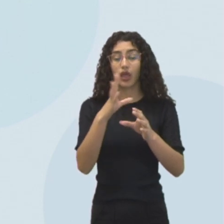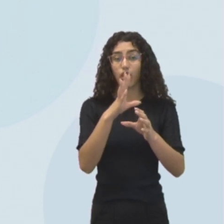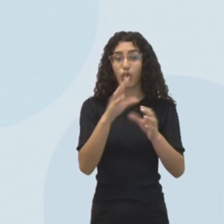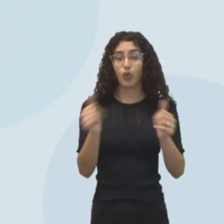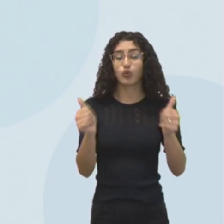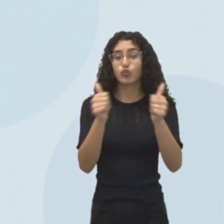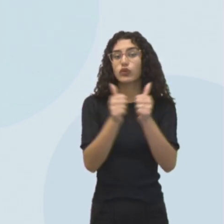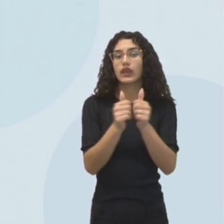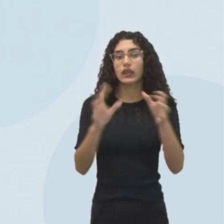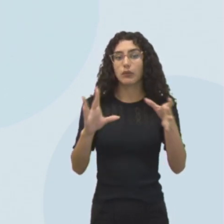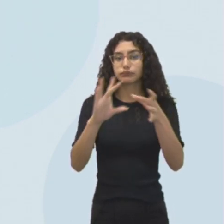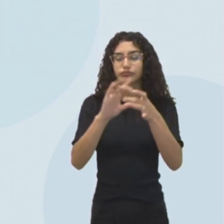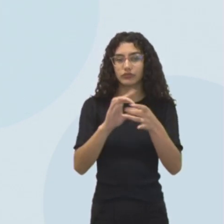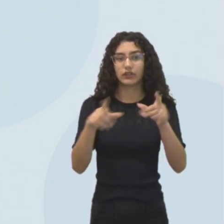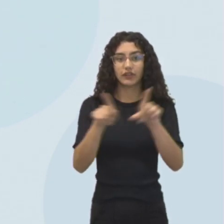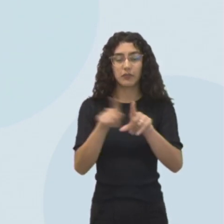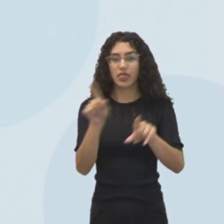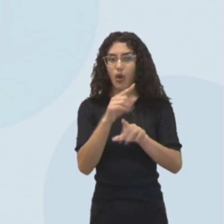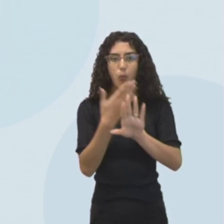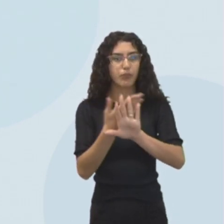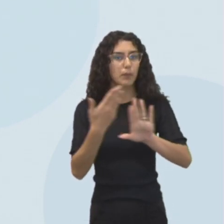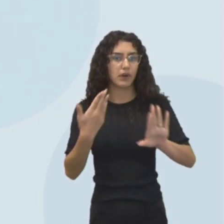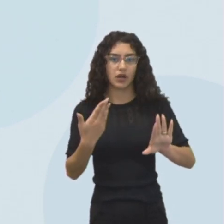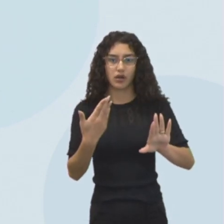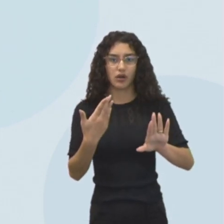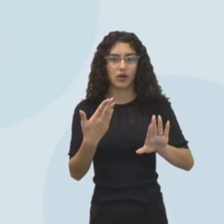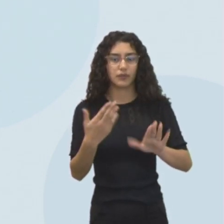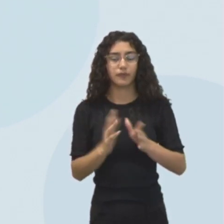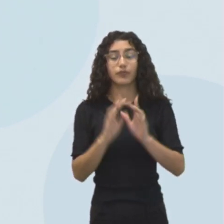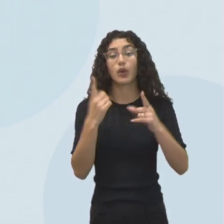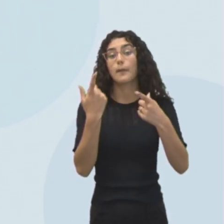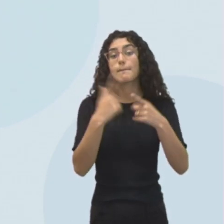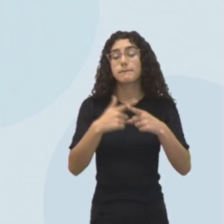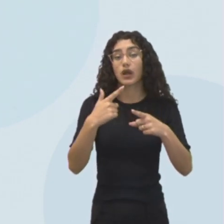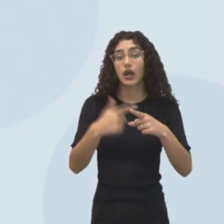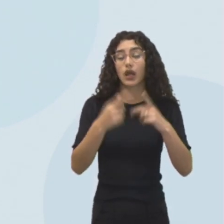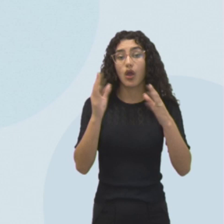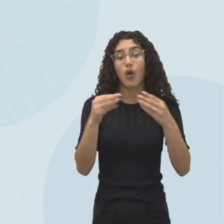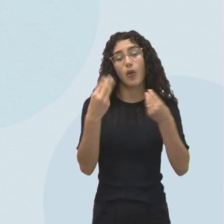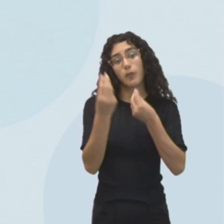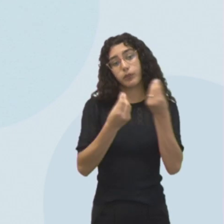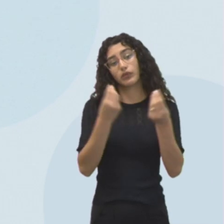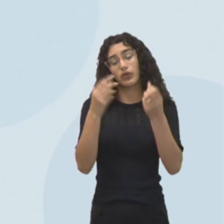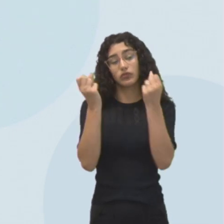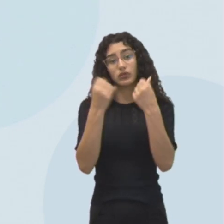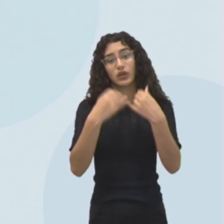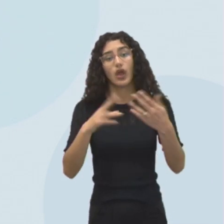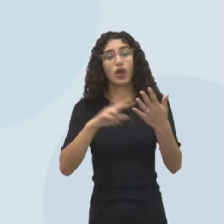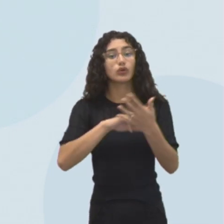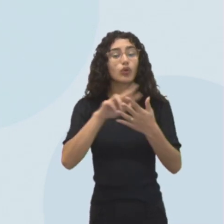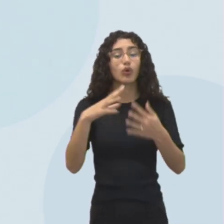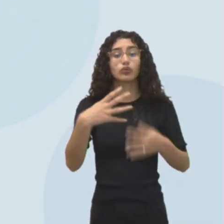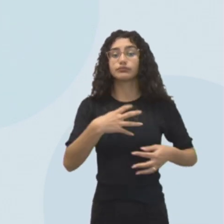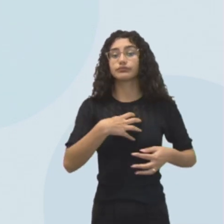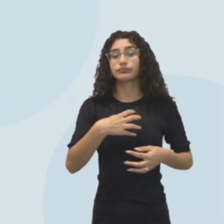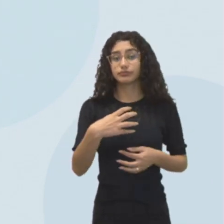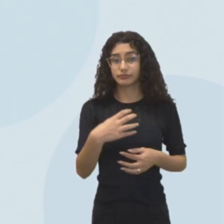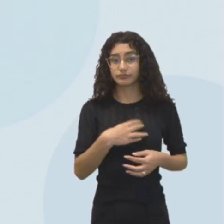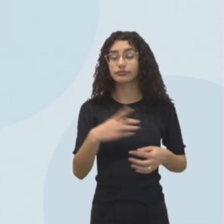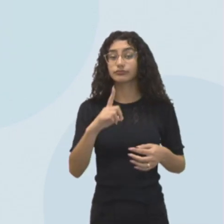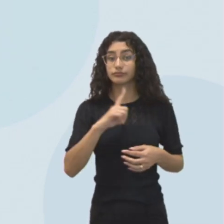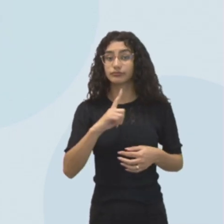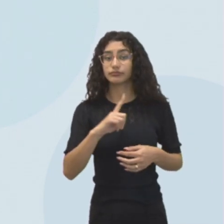não apenas separadas. Porque, como eu logo disse, são todos os sentidos e todas